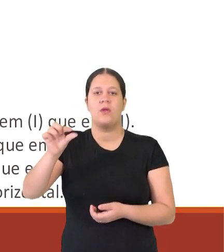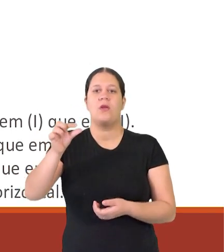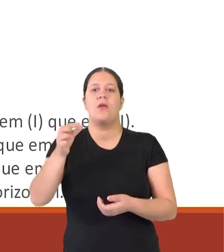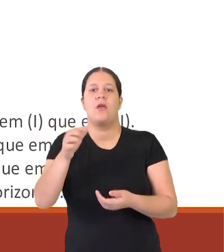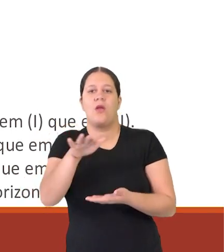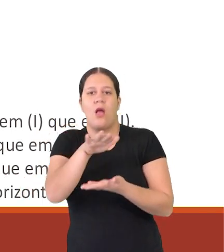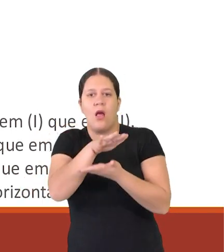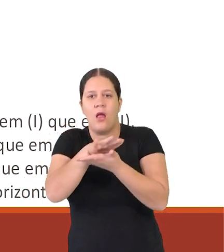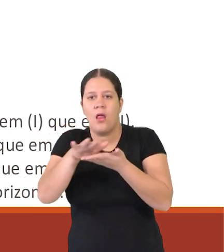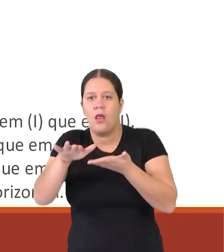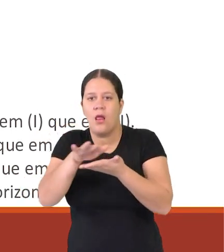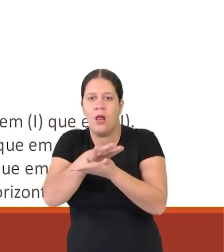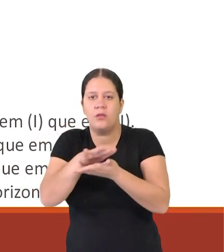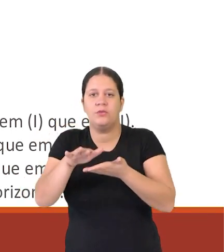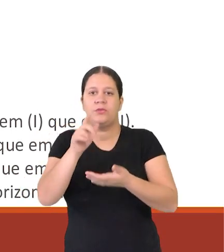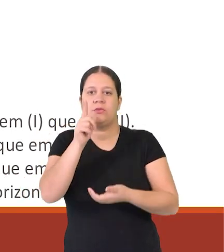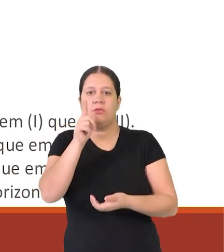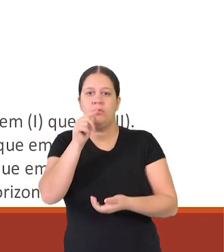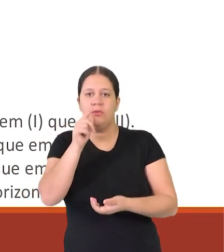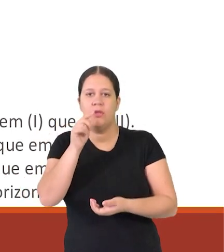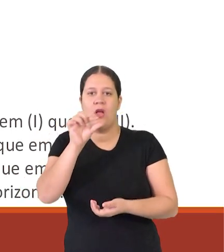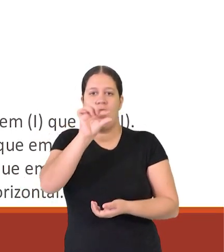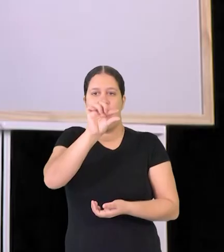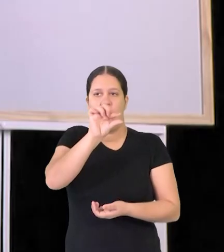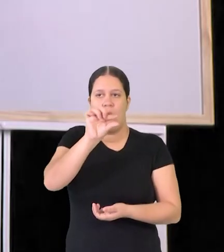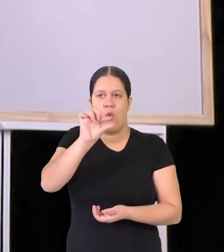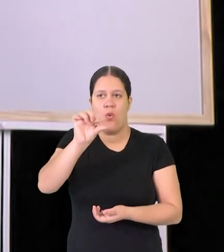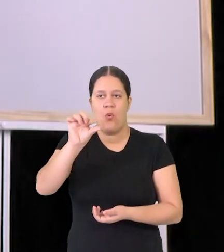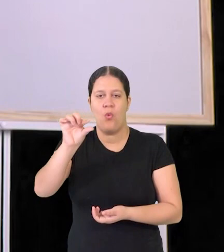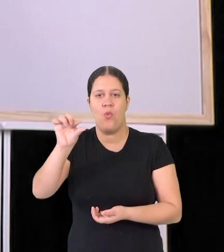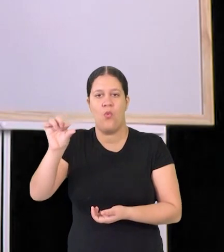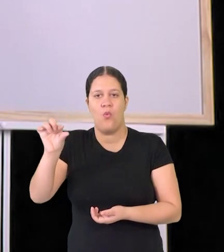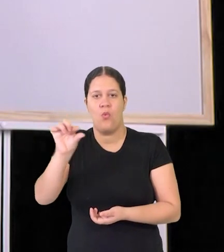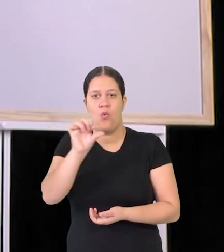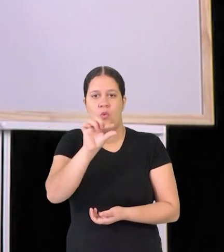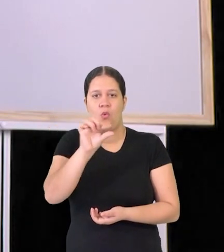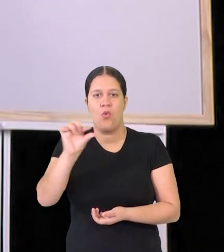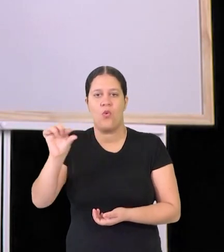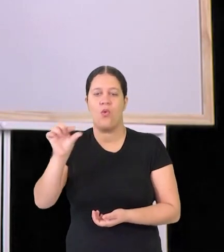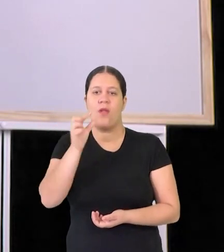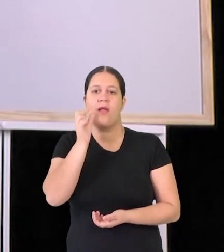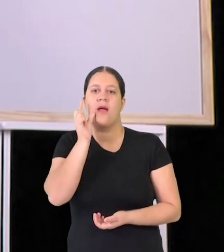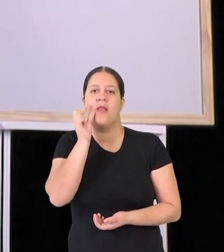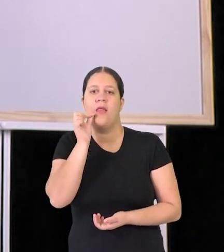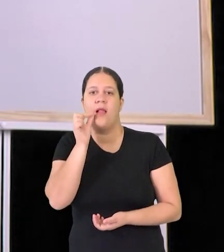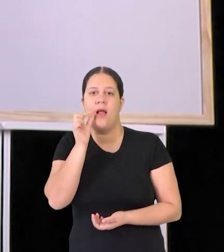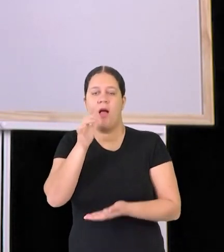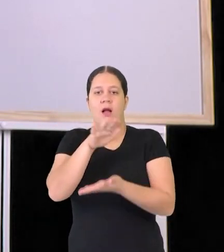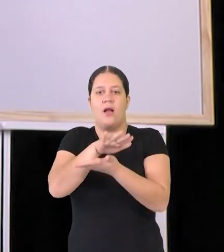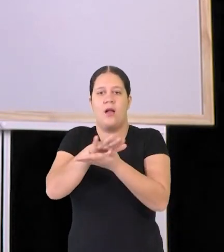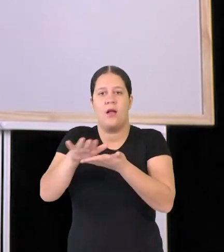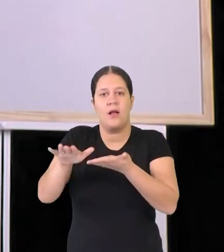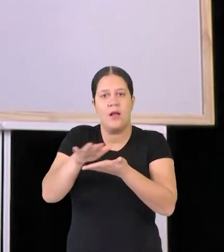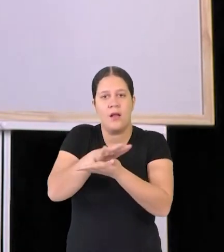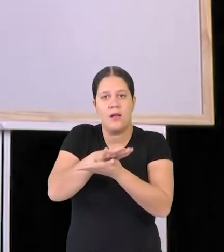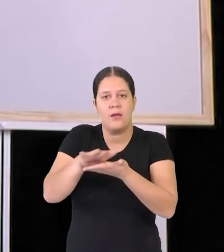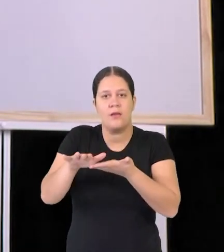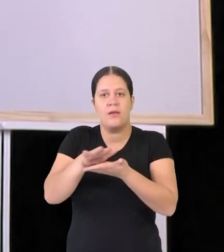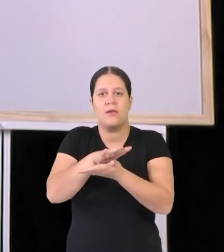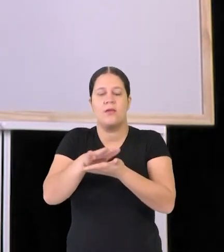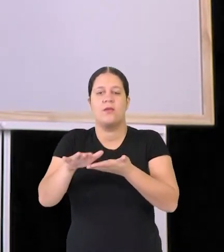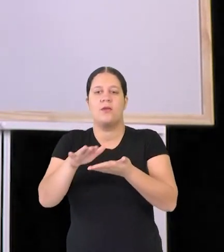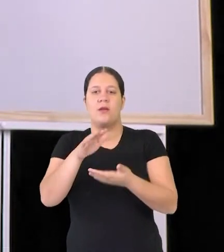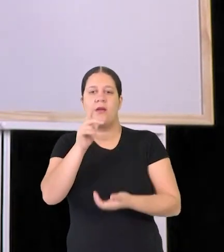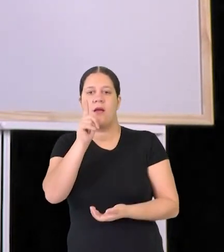sem submergir. Ou seja, ele vai colocar o lápis deitadinho agora, certo? Sobre a água.